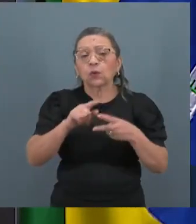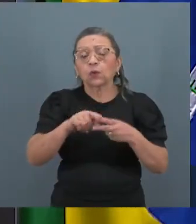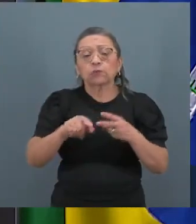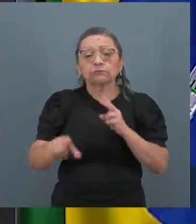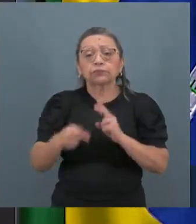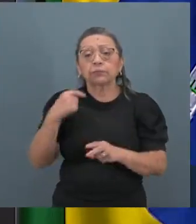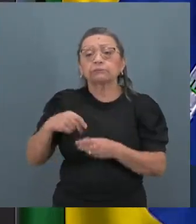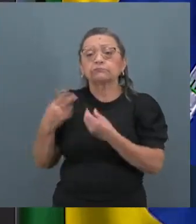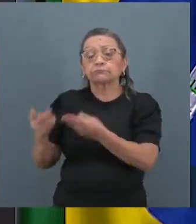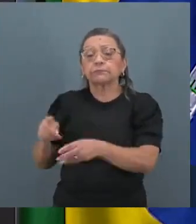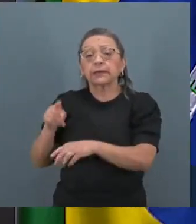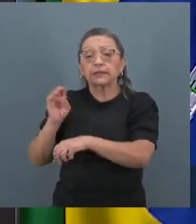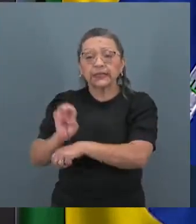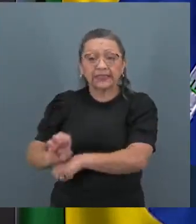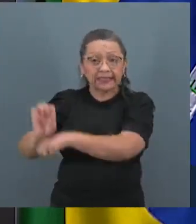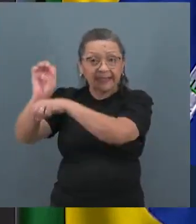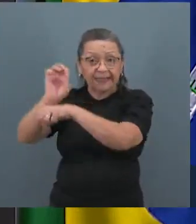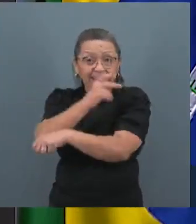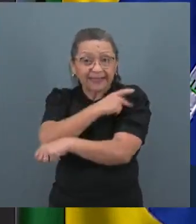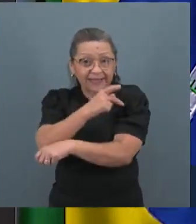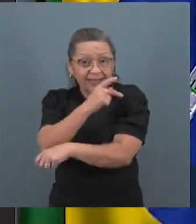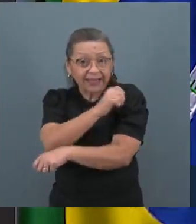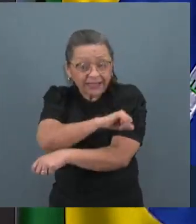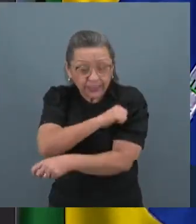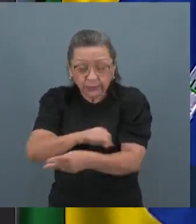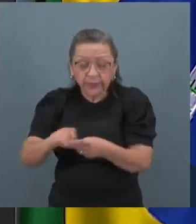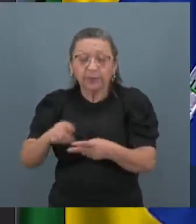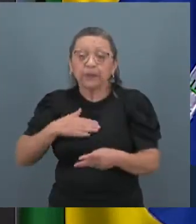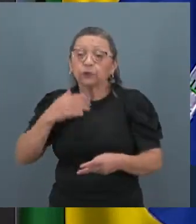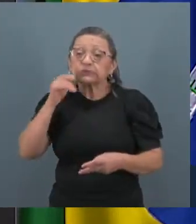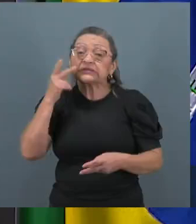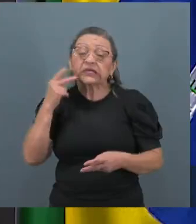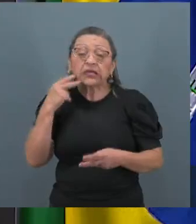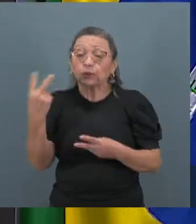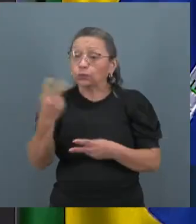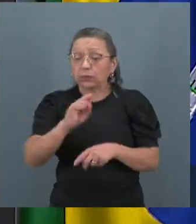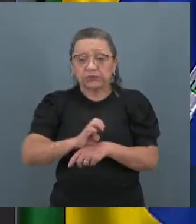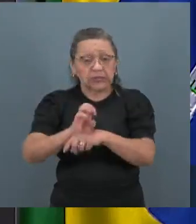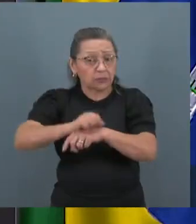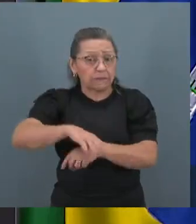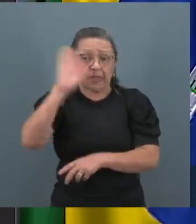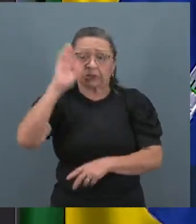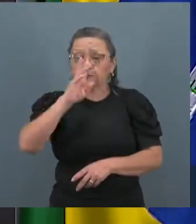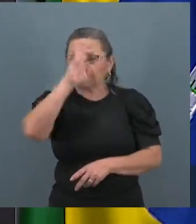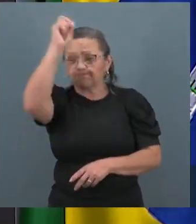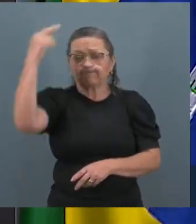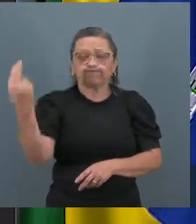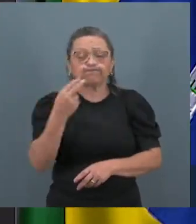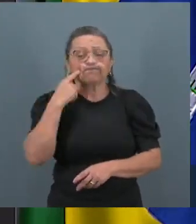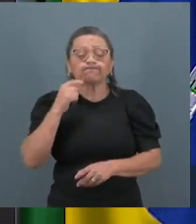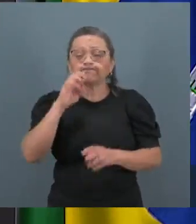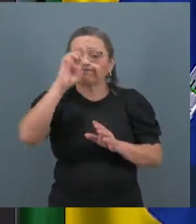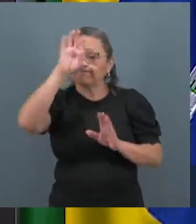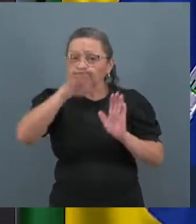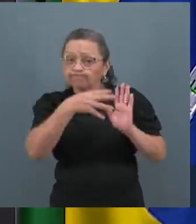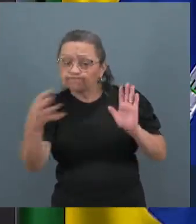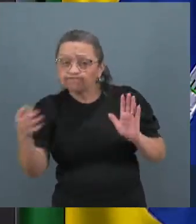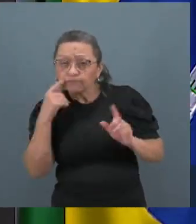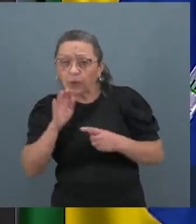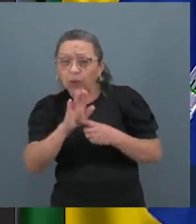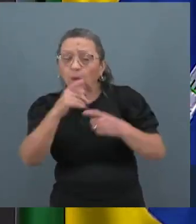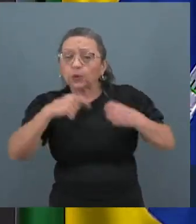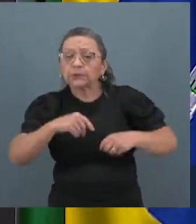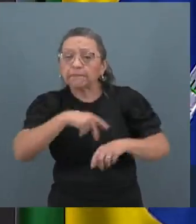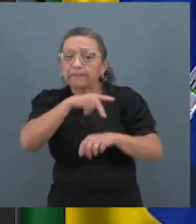para os estados do Rio de Janeiro e do meu Ceará. Estatísticas mundiais mostram que em países onde o jogo de azar